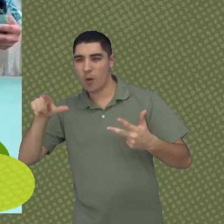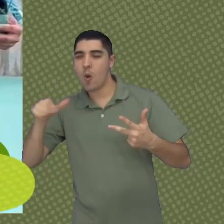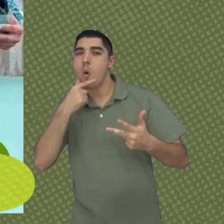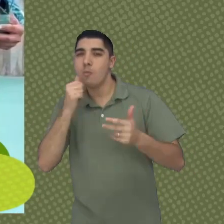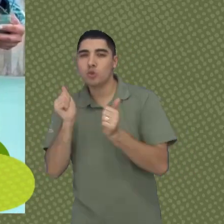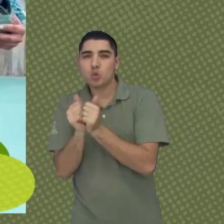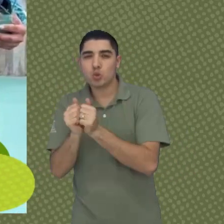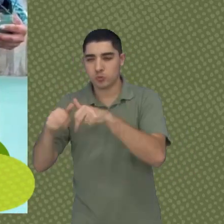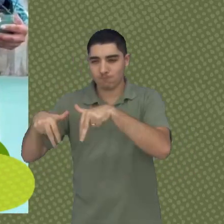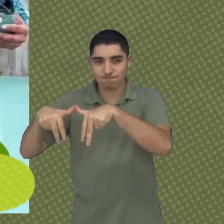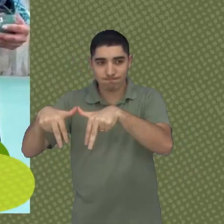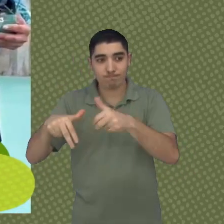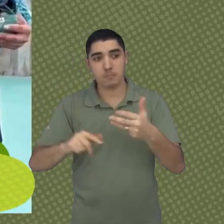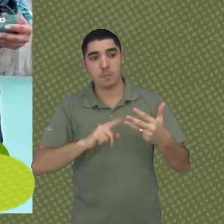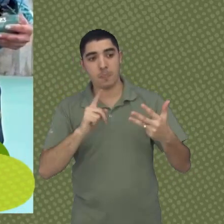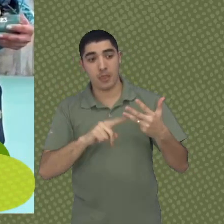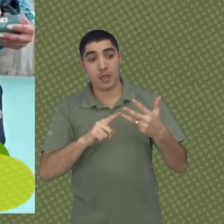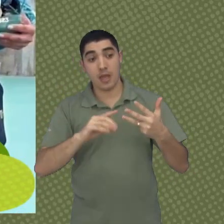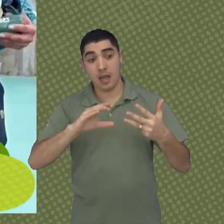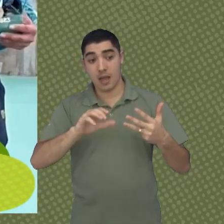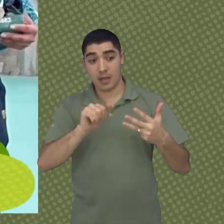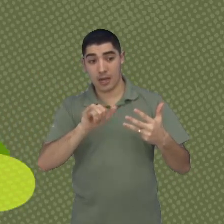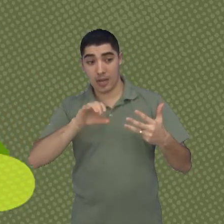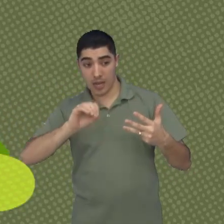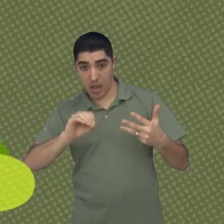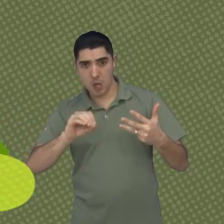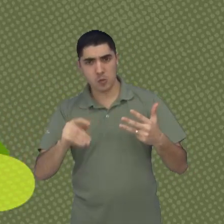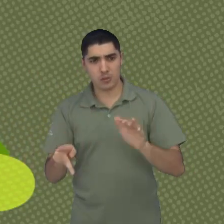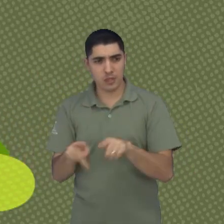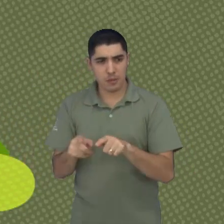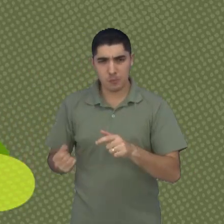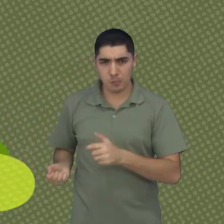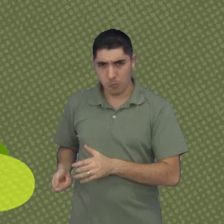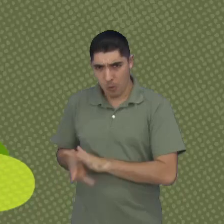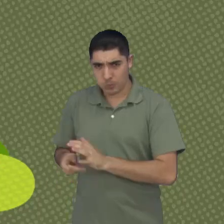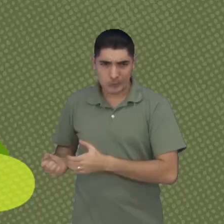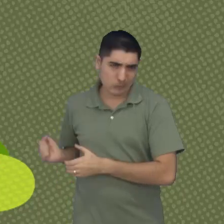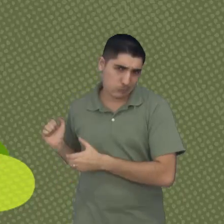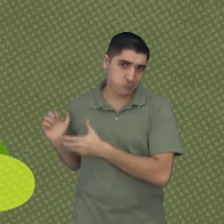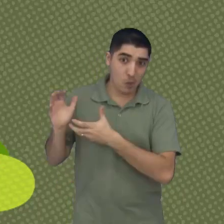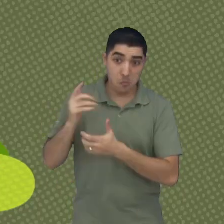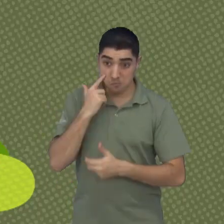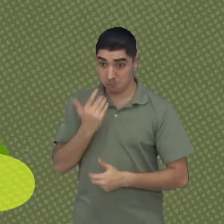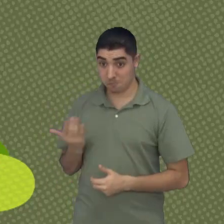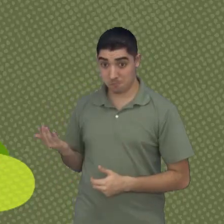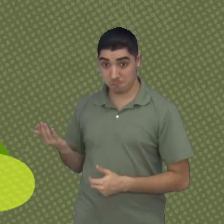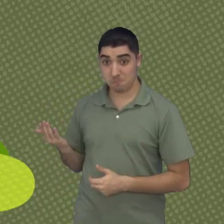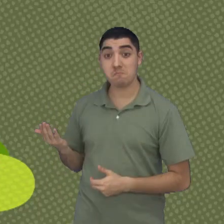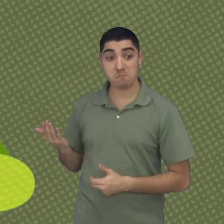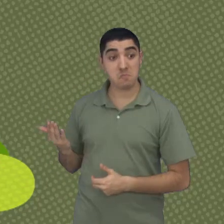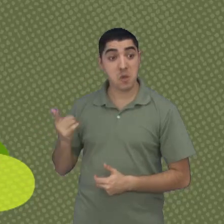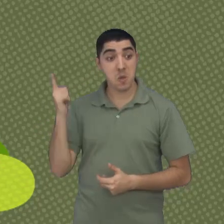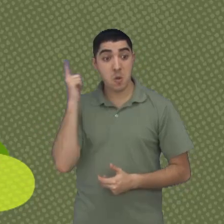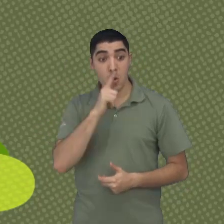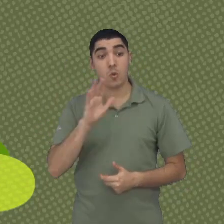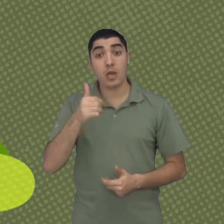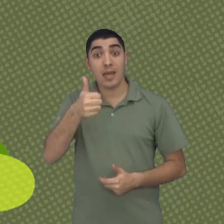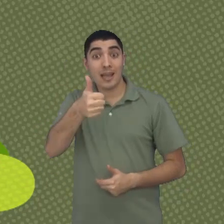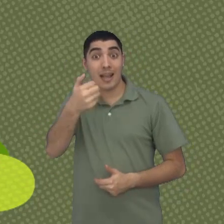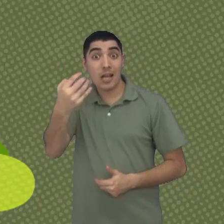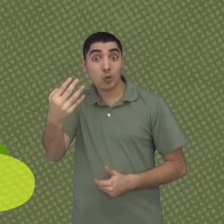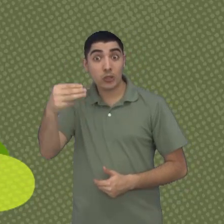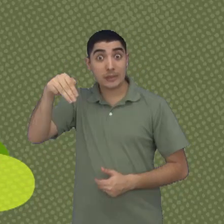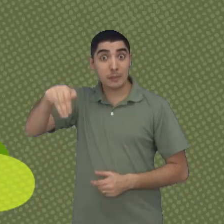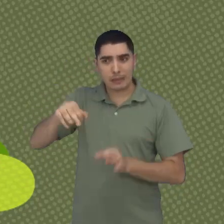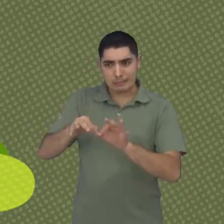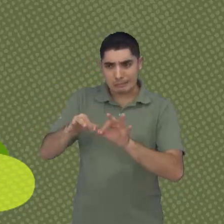T11, o Caio Pereira no arremesso de peso na classe F12, inclusive o Caio fez a marca de 14,50